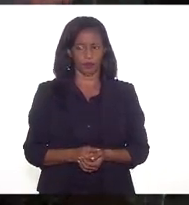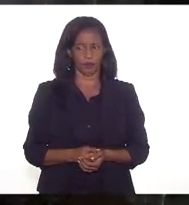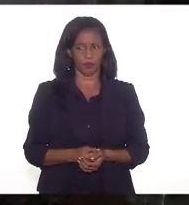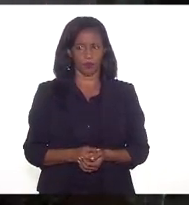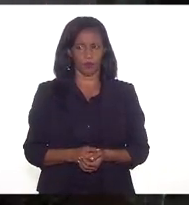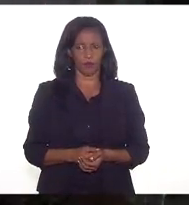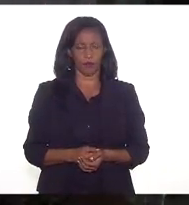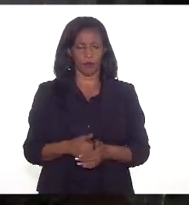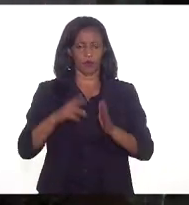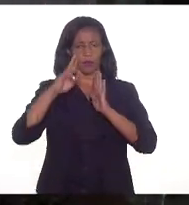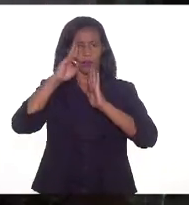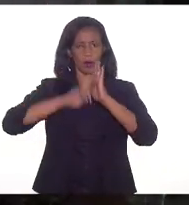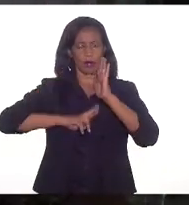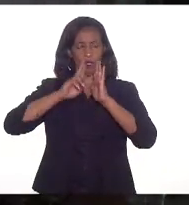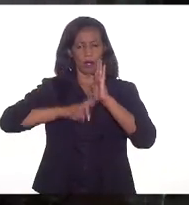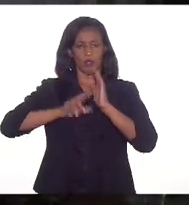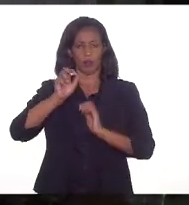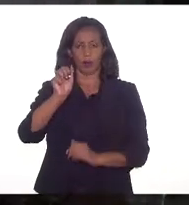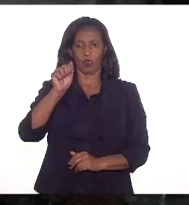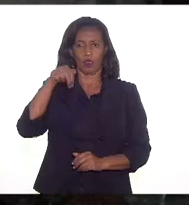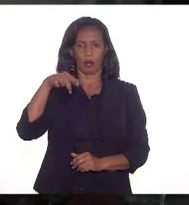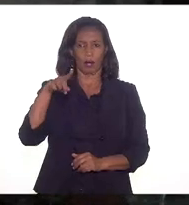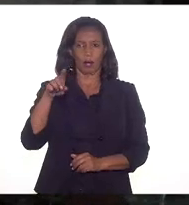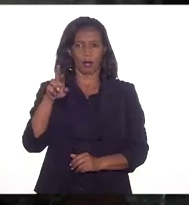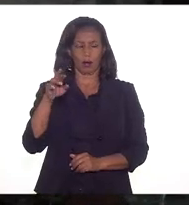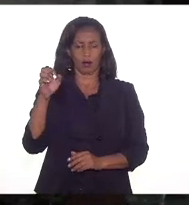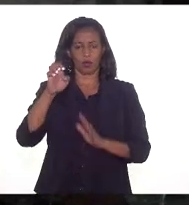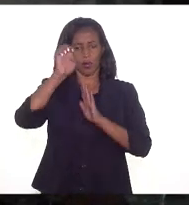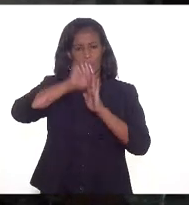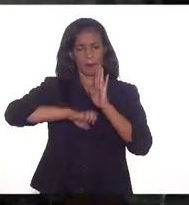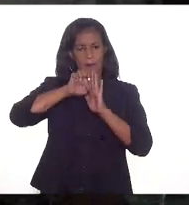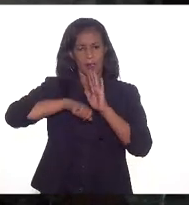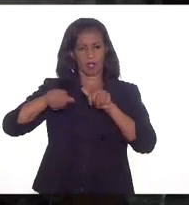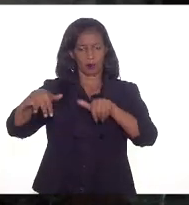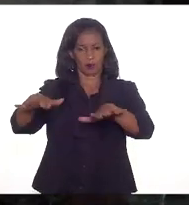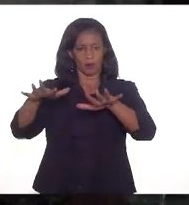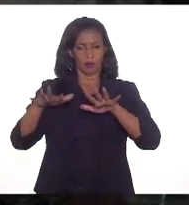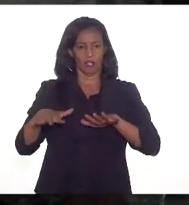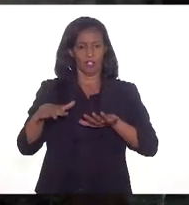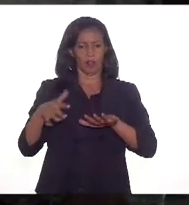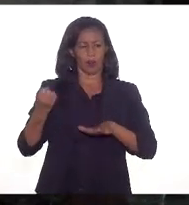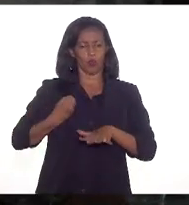O relator, deputado Anderson Moraes, emenda de plenário, projeto de lei número